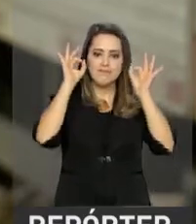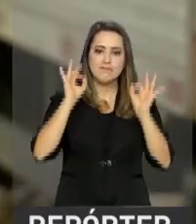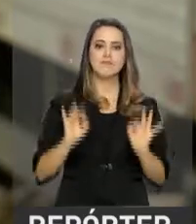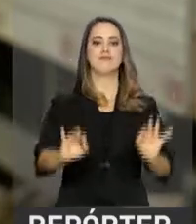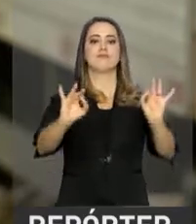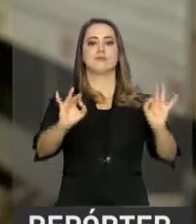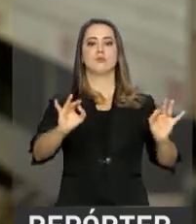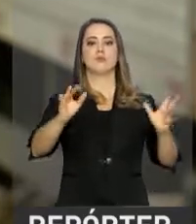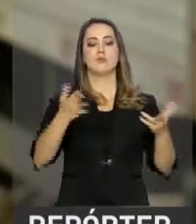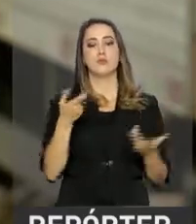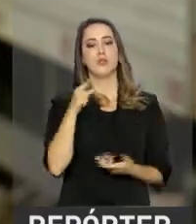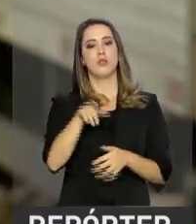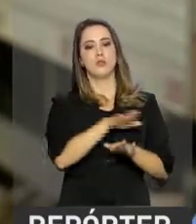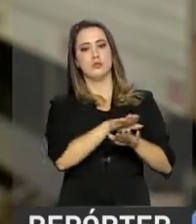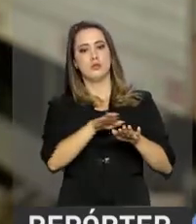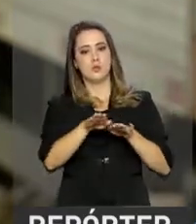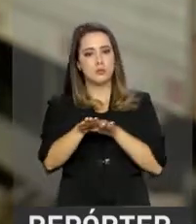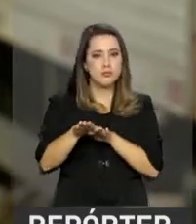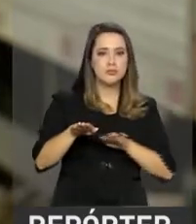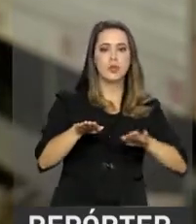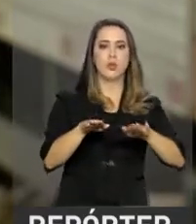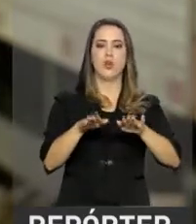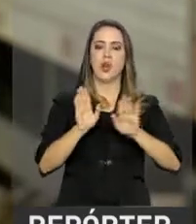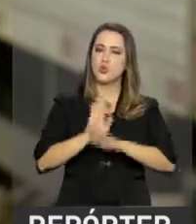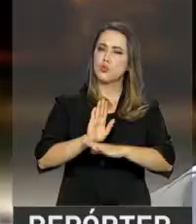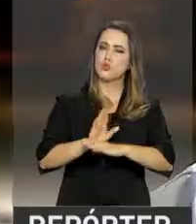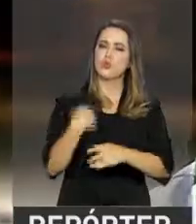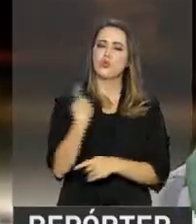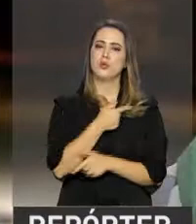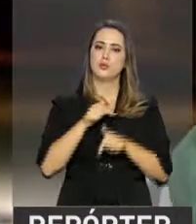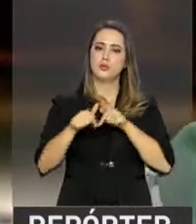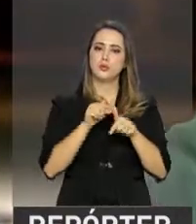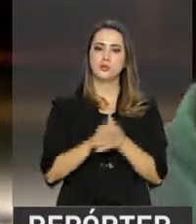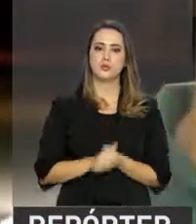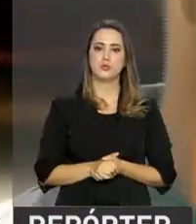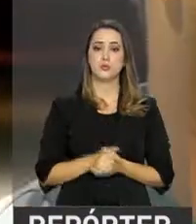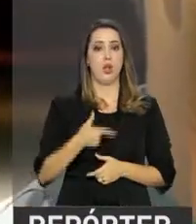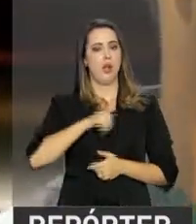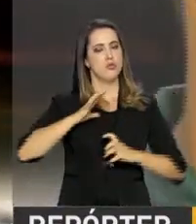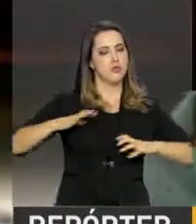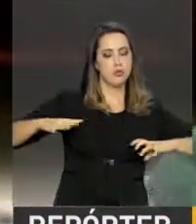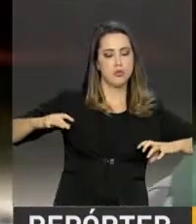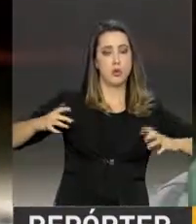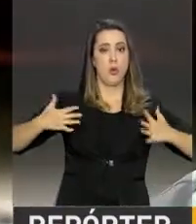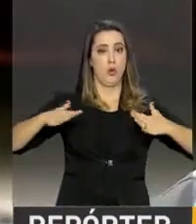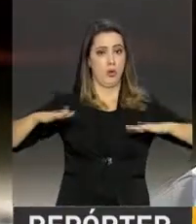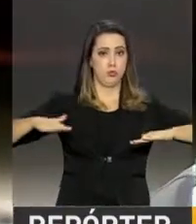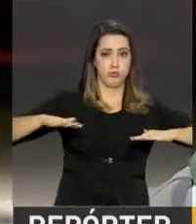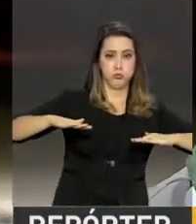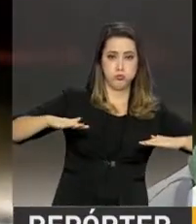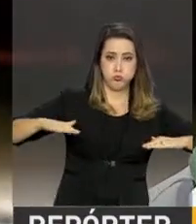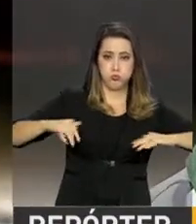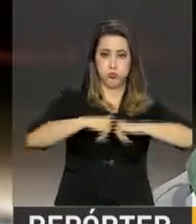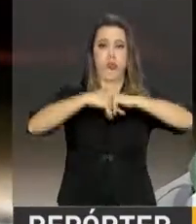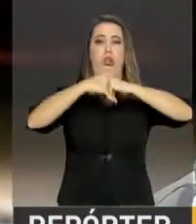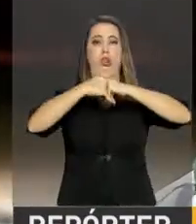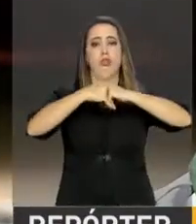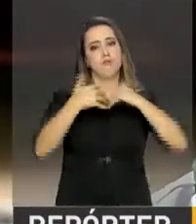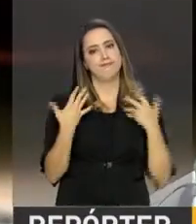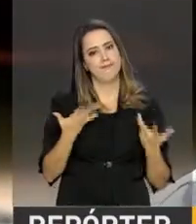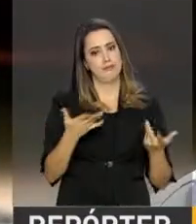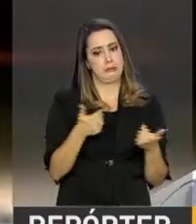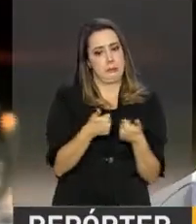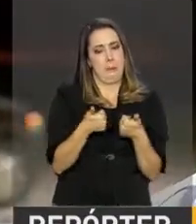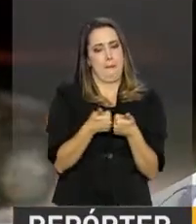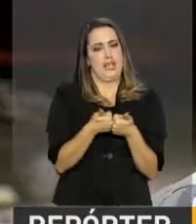com certeza a duplicação facilita bastante e ajuda bastante. Bastante acidente, colisão de frente tinha bastante. Como a pista passava beirando